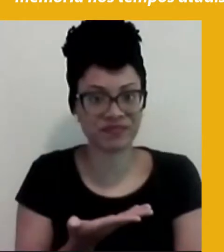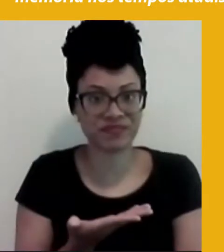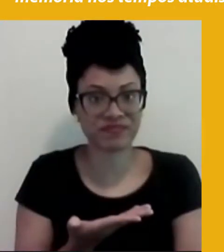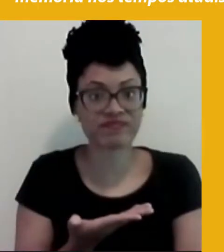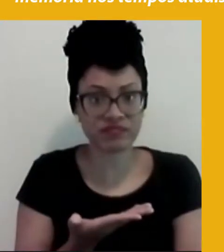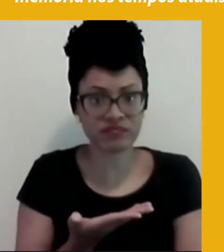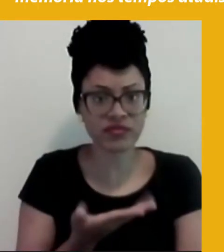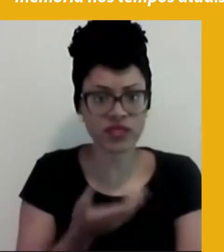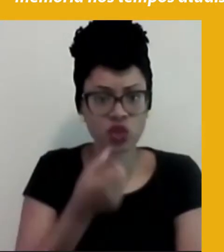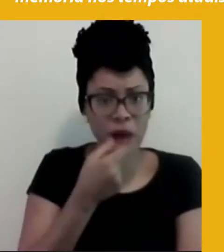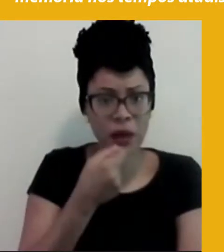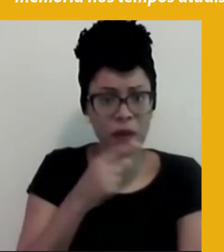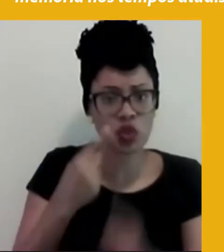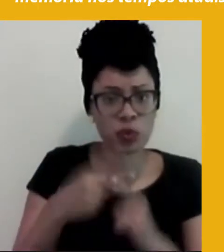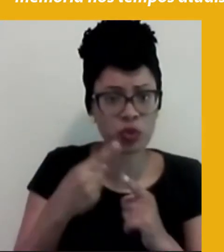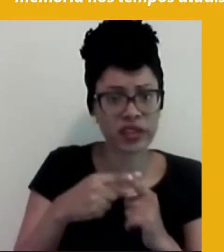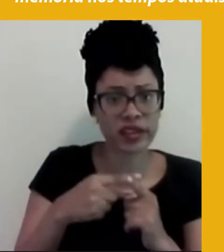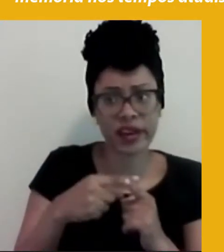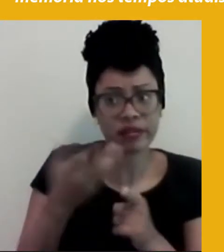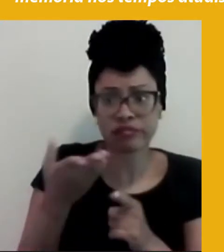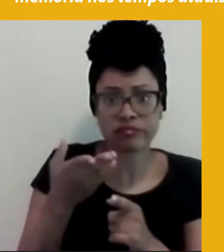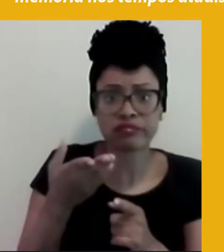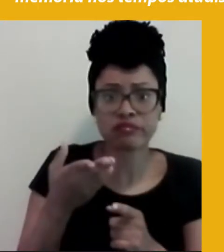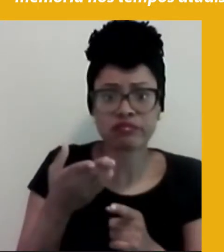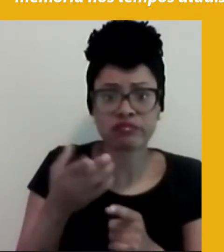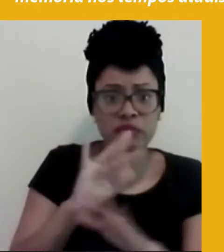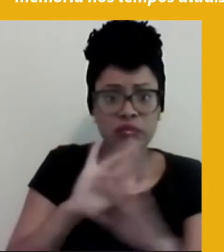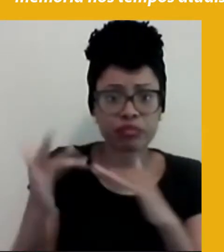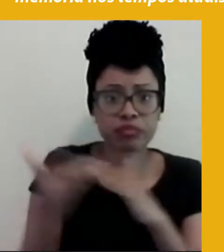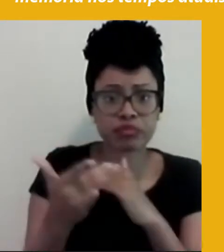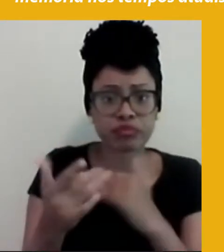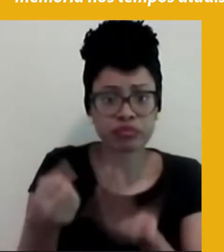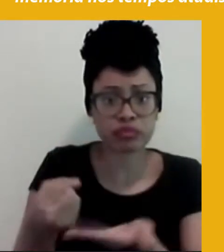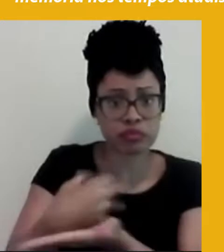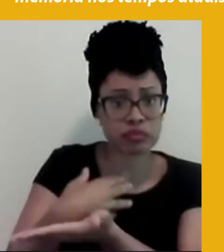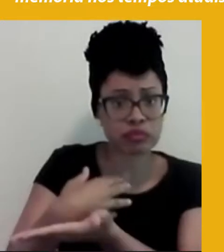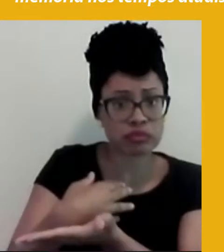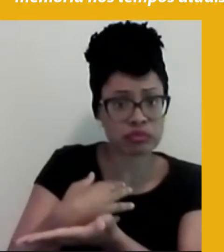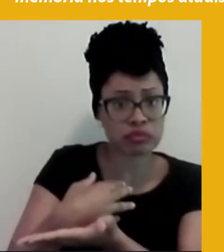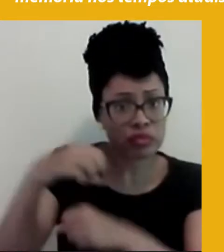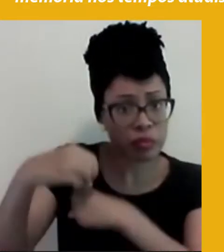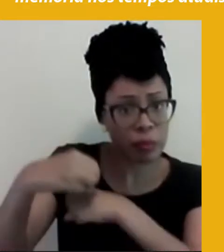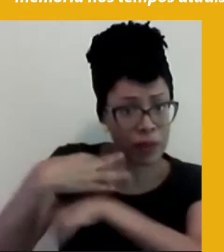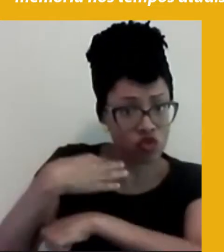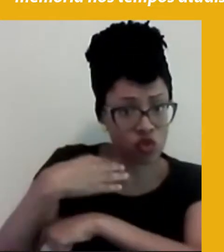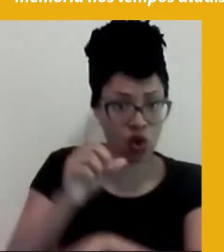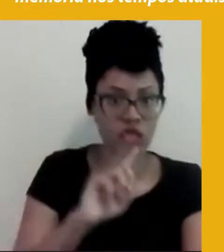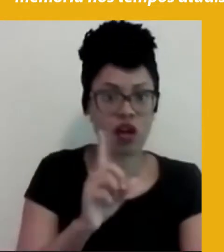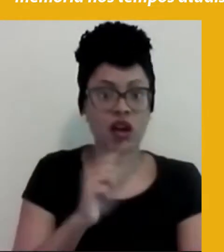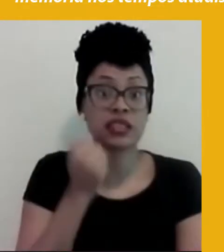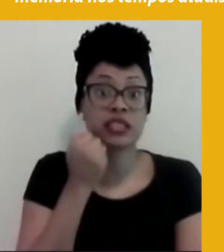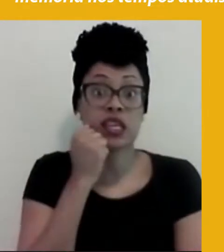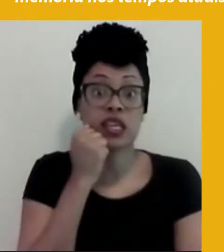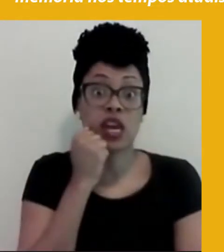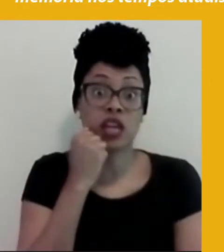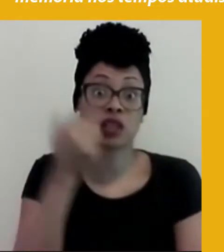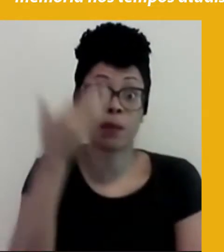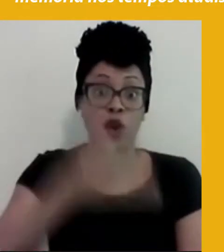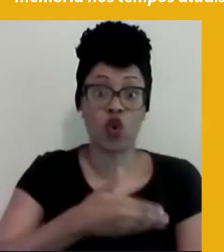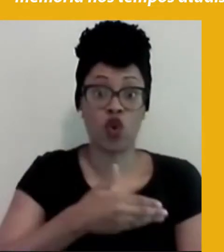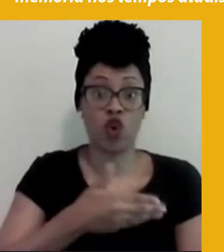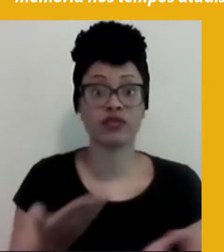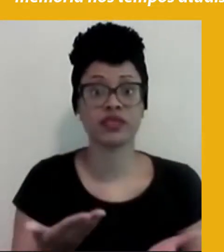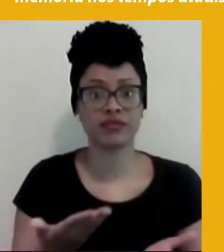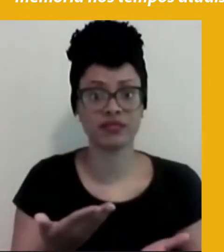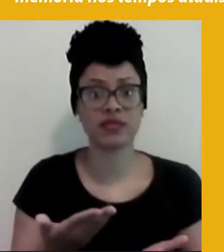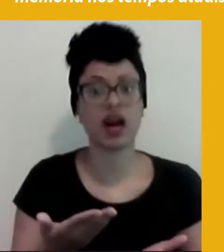isso tudo tem a ver com anos e anos e anos e anos e anos de pouca escola, pouco museu, pouco esporte, pouca ciência,